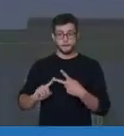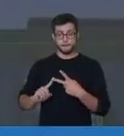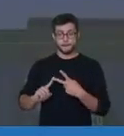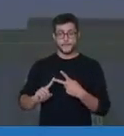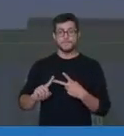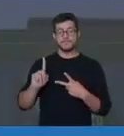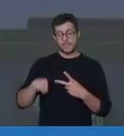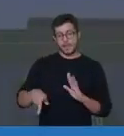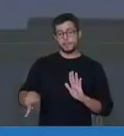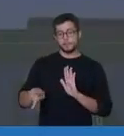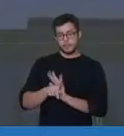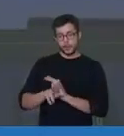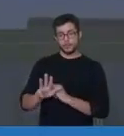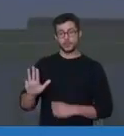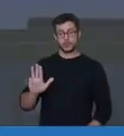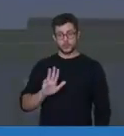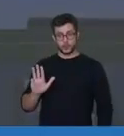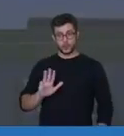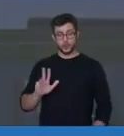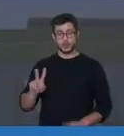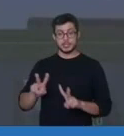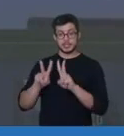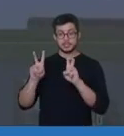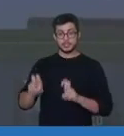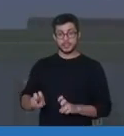presidencial aposto já pelo presidente Lula